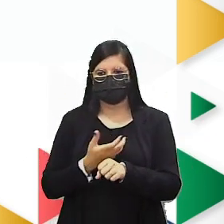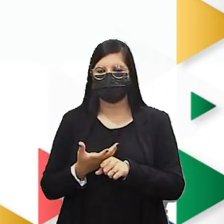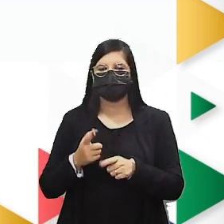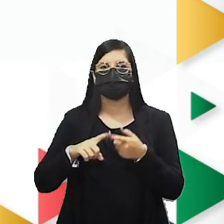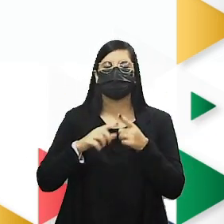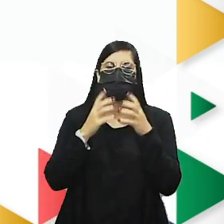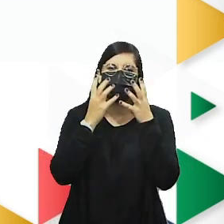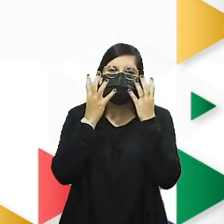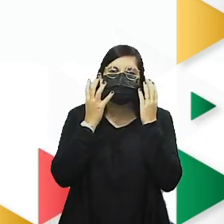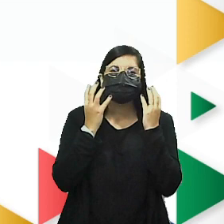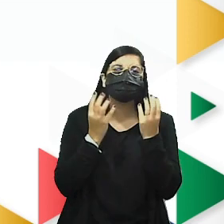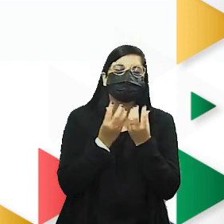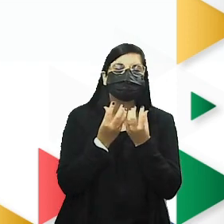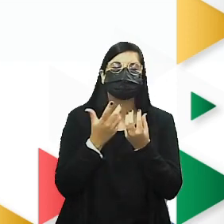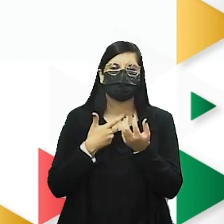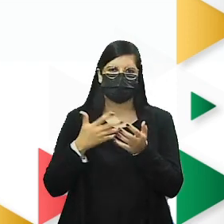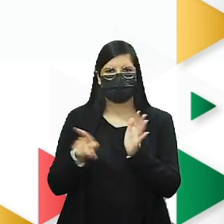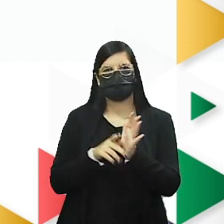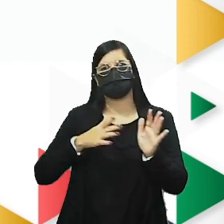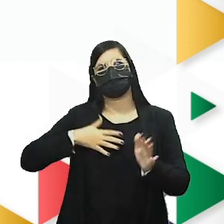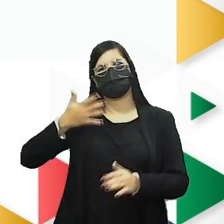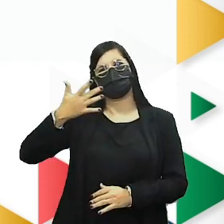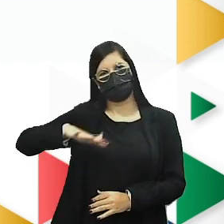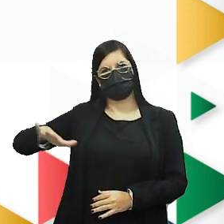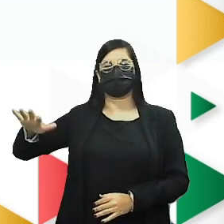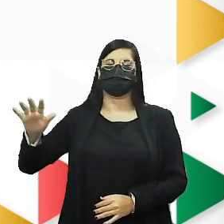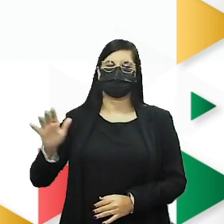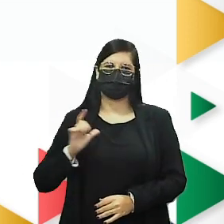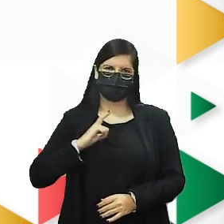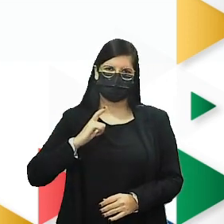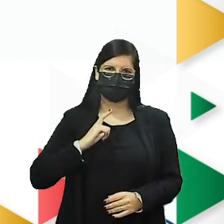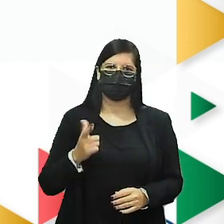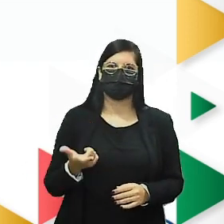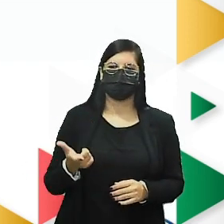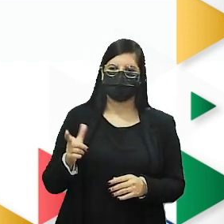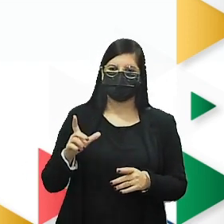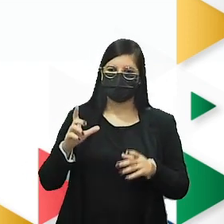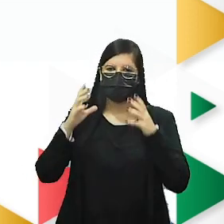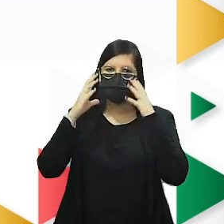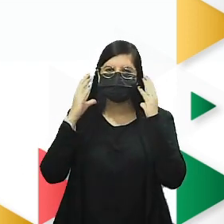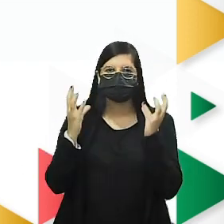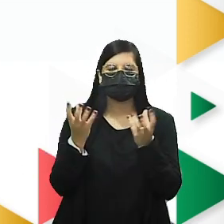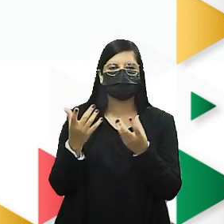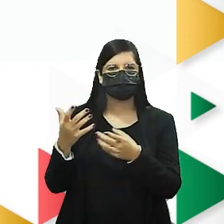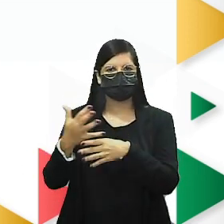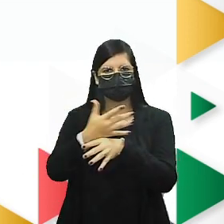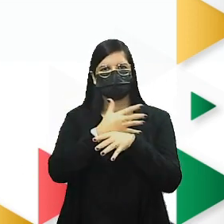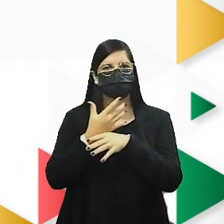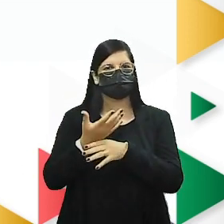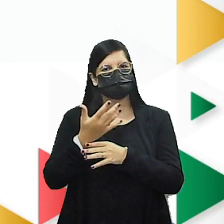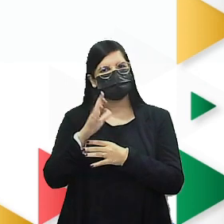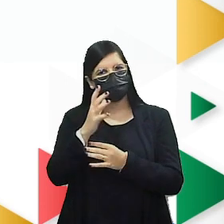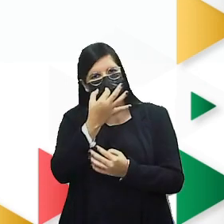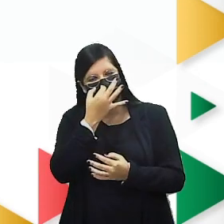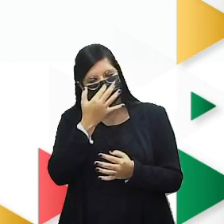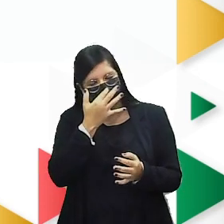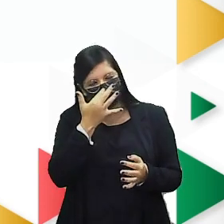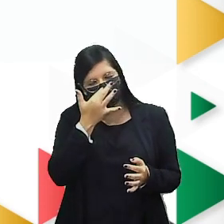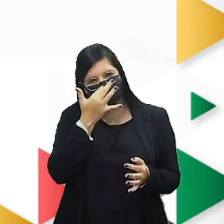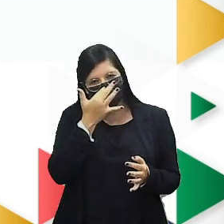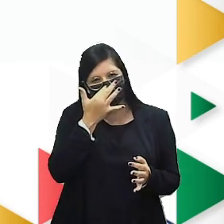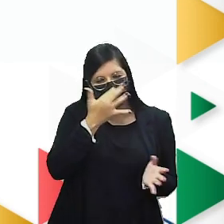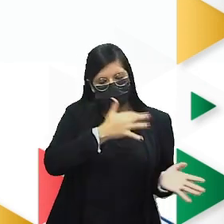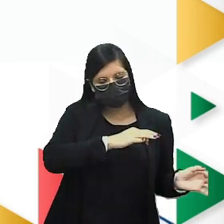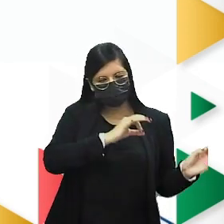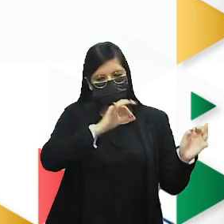minha infância, tinha um Fofão que era um personagem, né, na Fofolândia, tal, que tinha um programa infantil, mas tinha um boneco